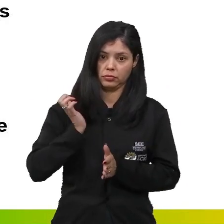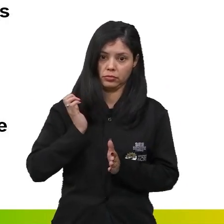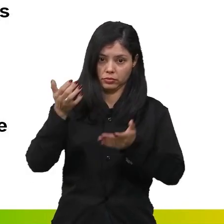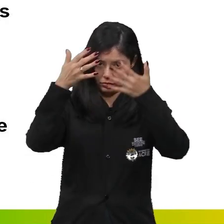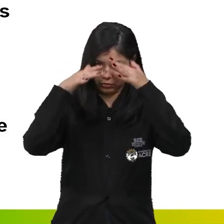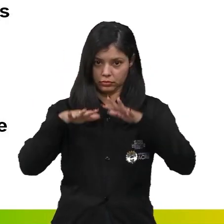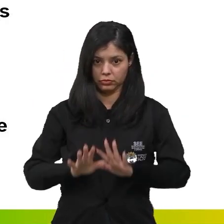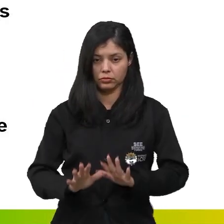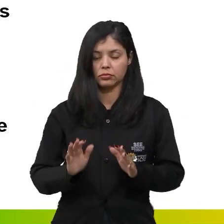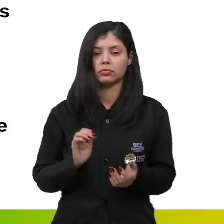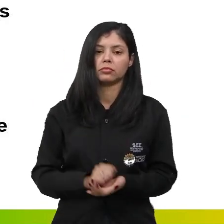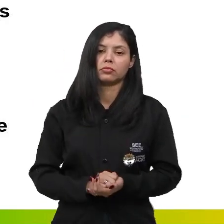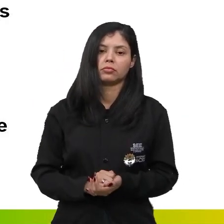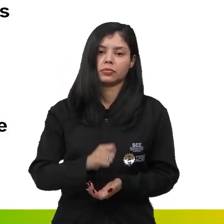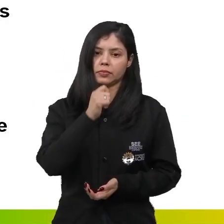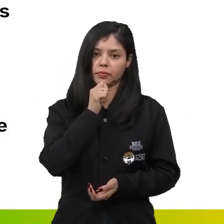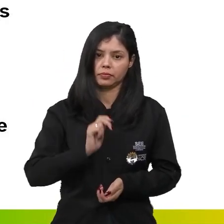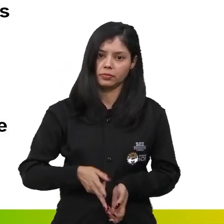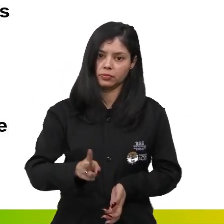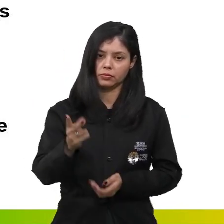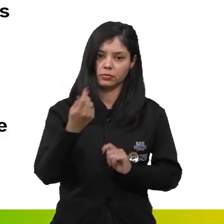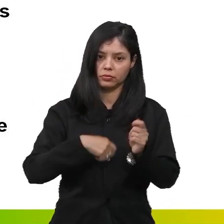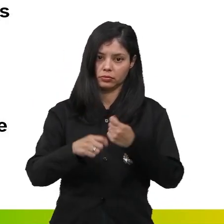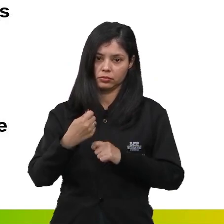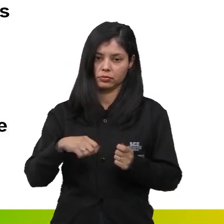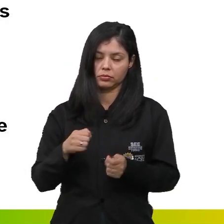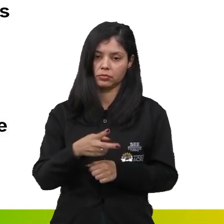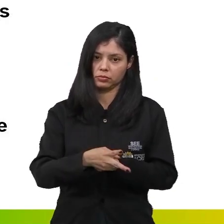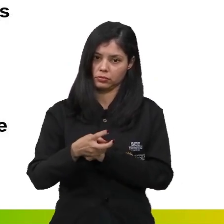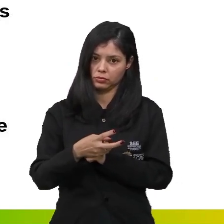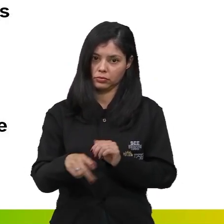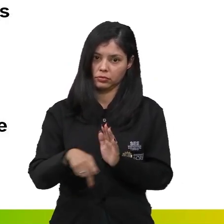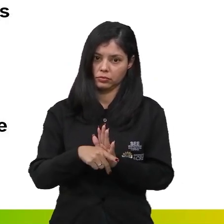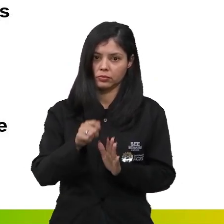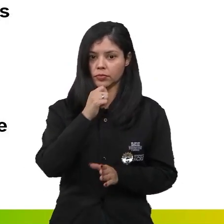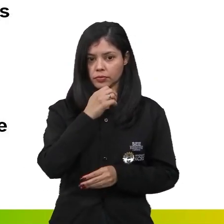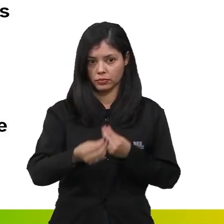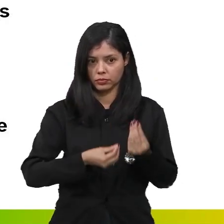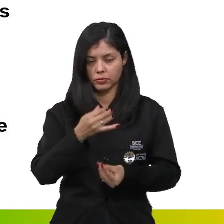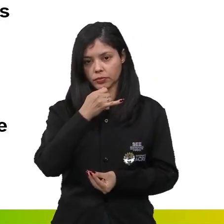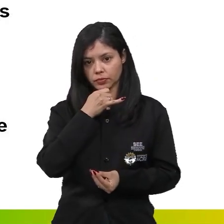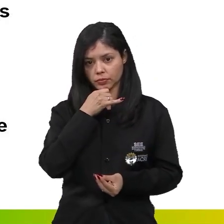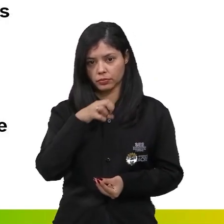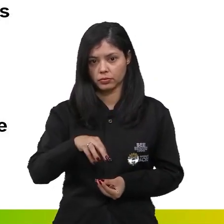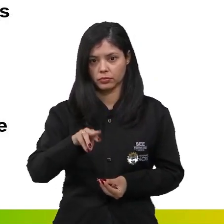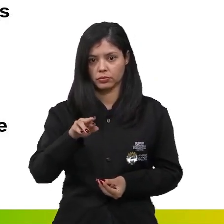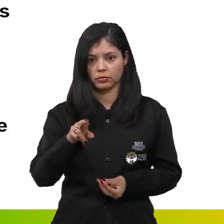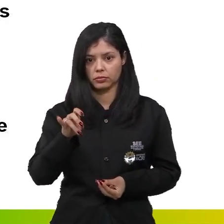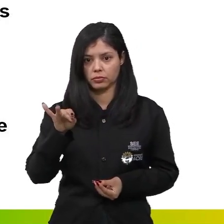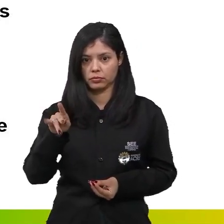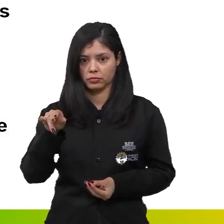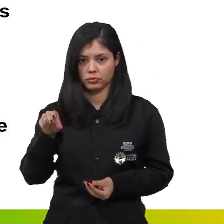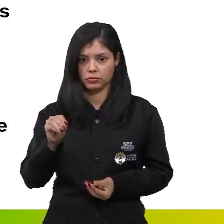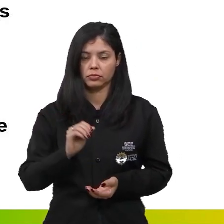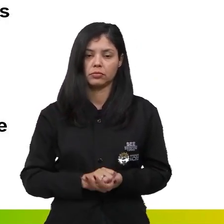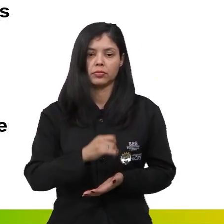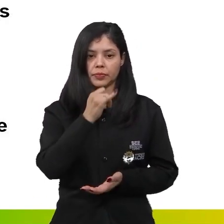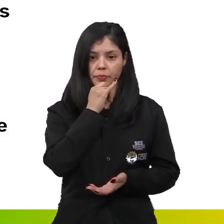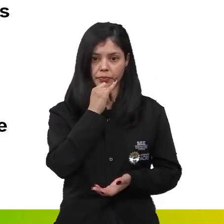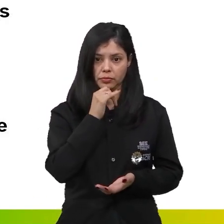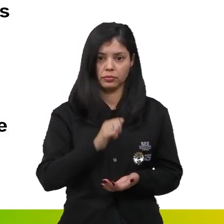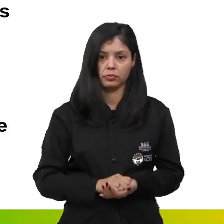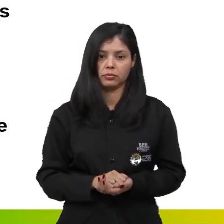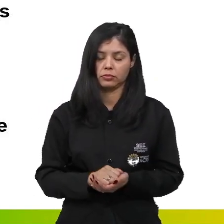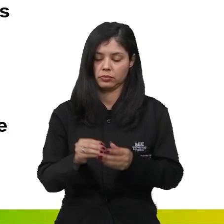riquezas naturais que são aí economicamente exploradas, como por exemplo os minérios, como por exemplo